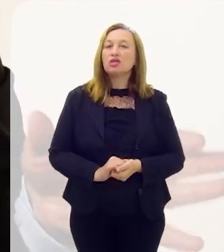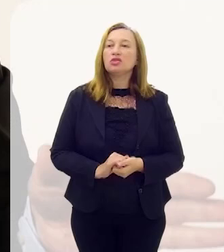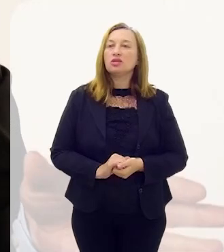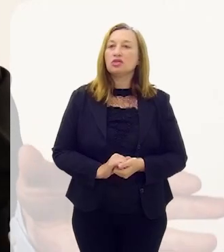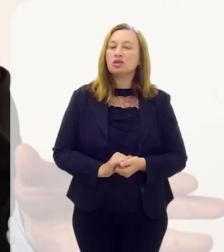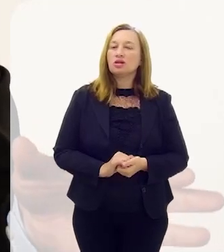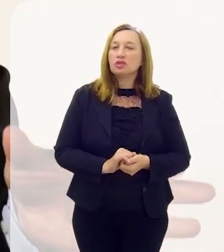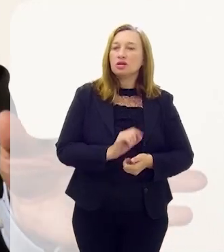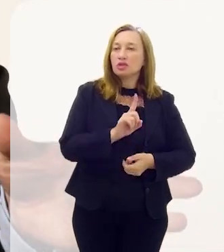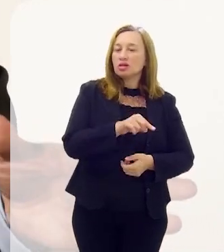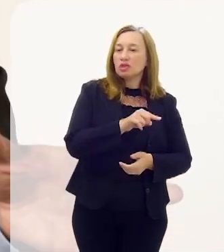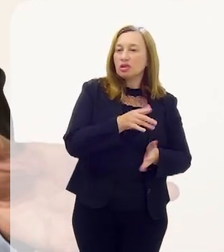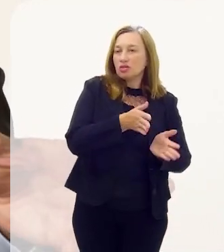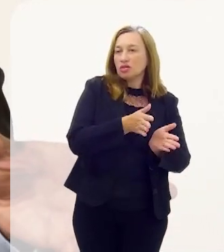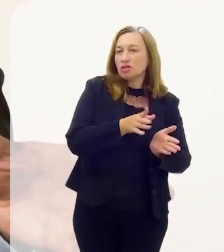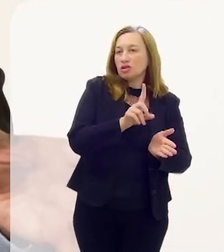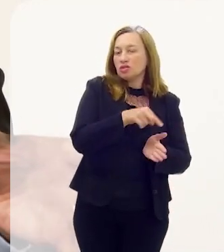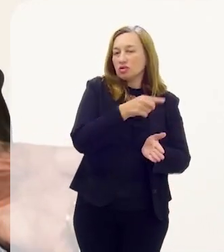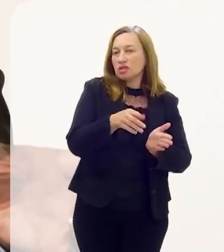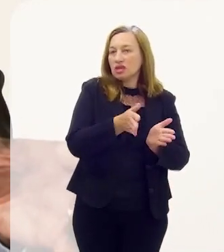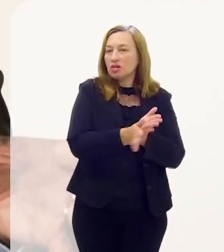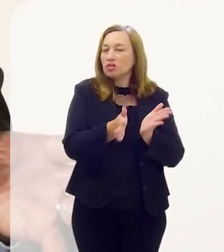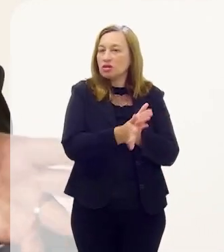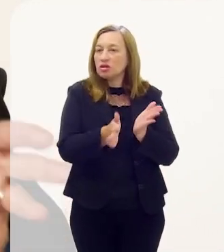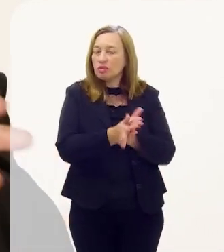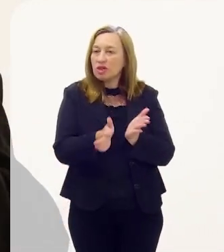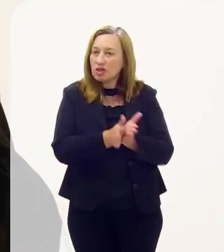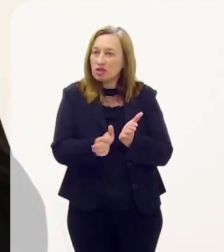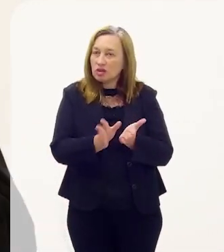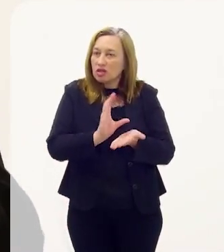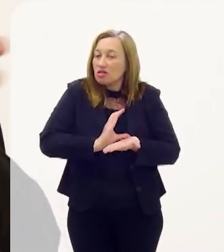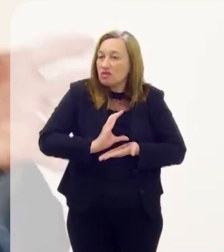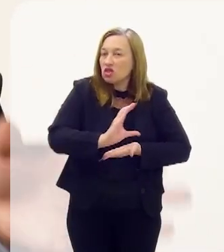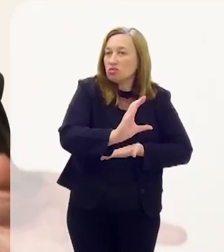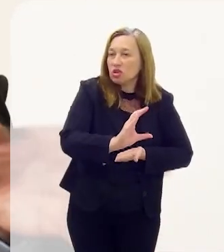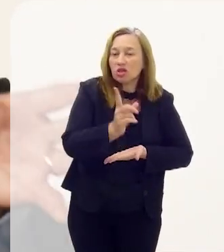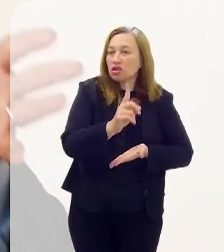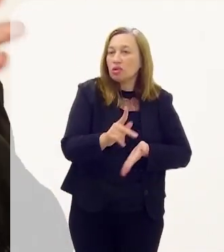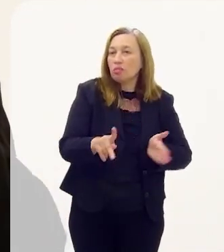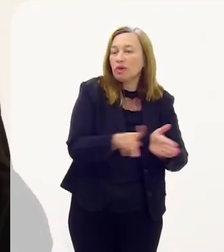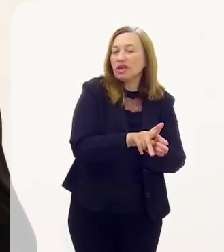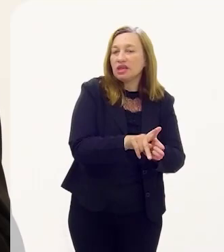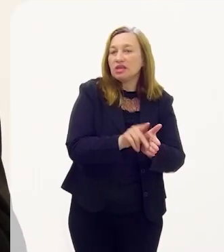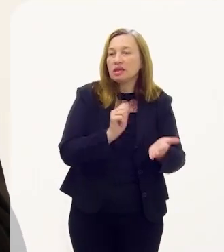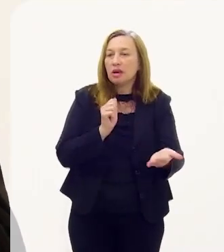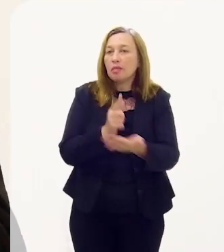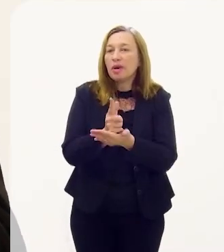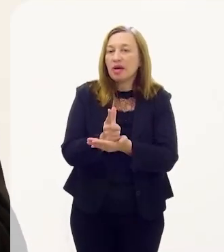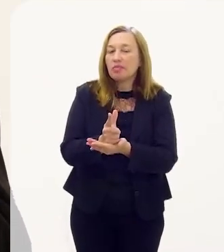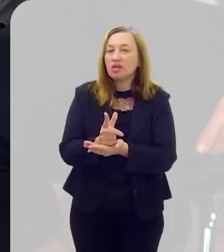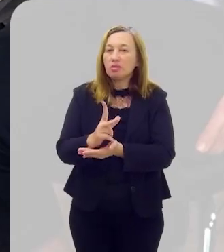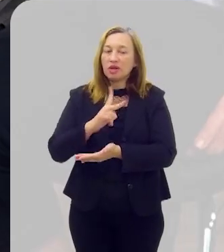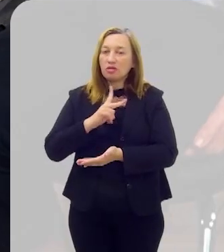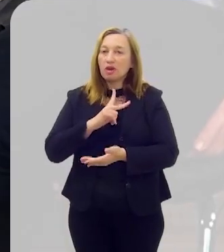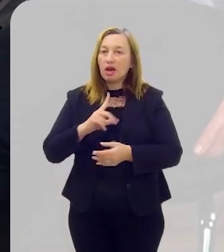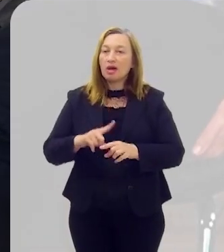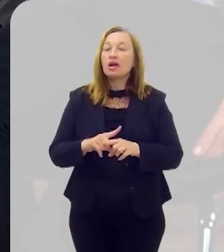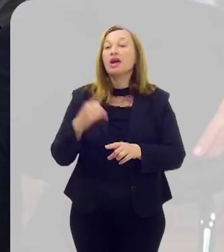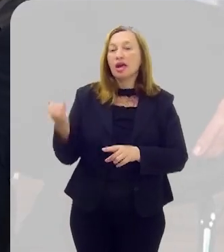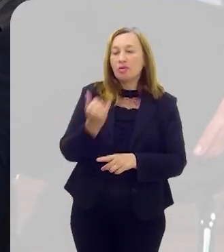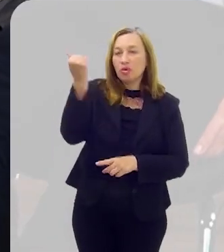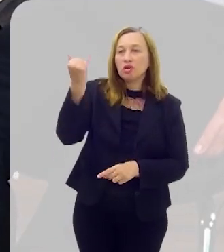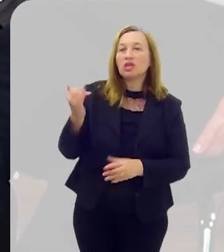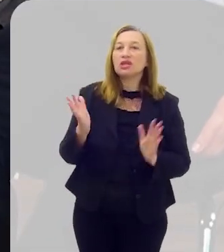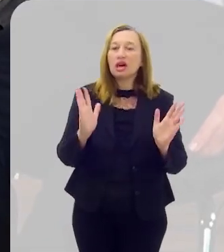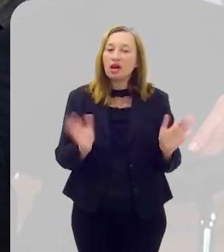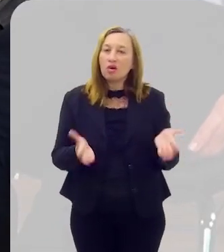desonerar o executivo para despesas de custeio e investimento que não digam respeito a pagamento pessoal. Isso é muito